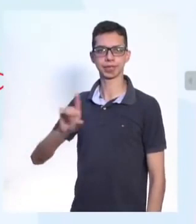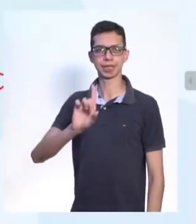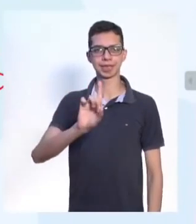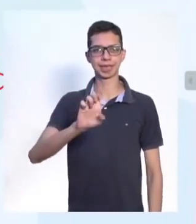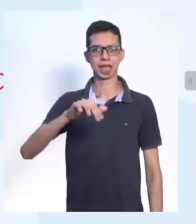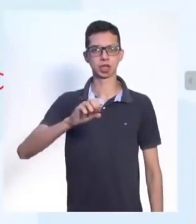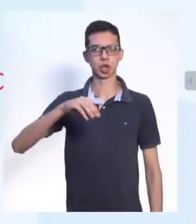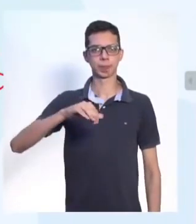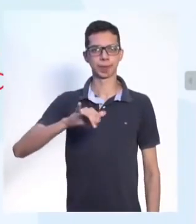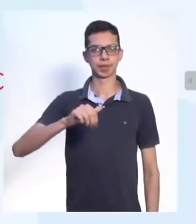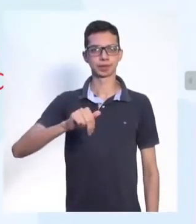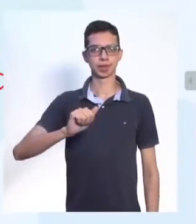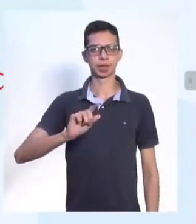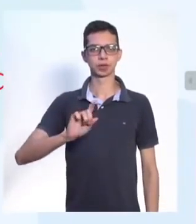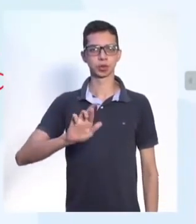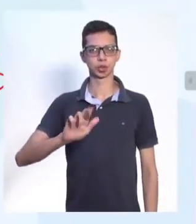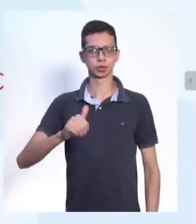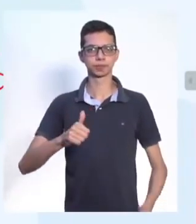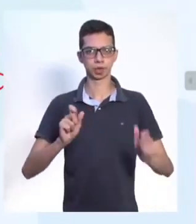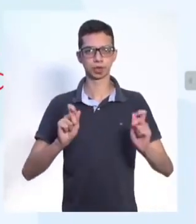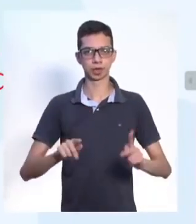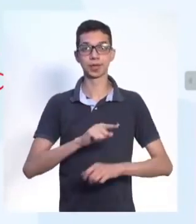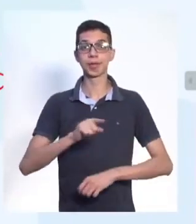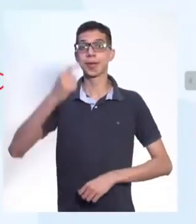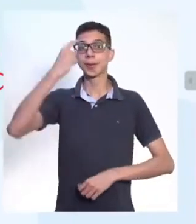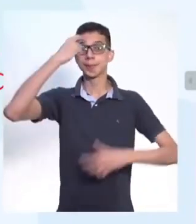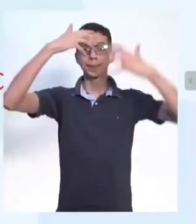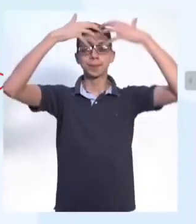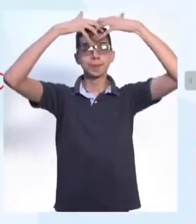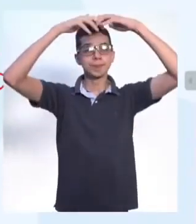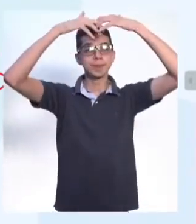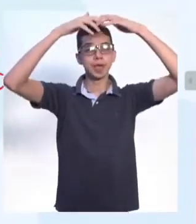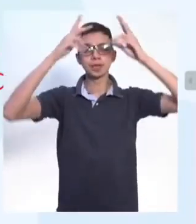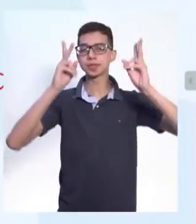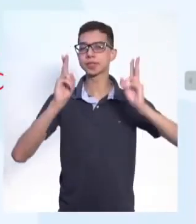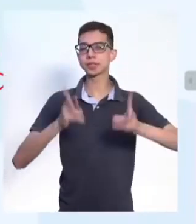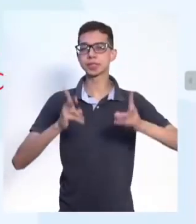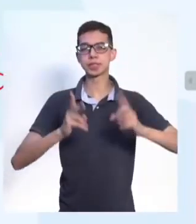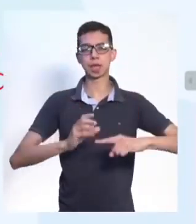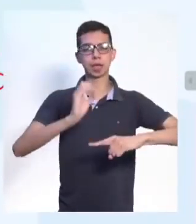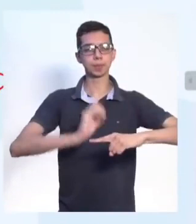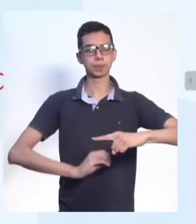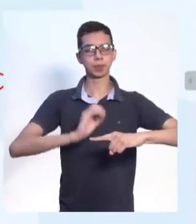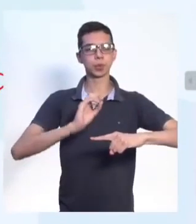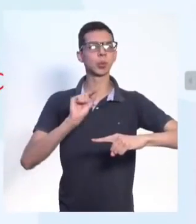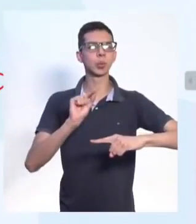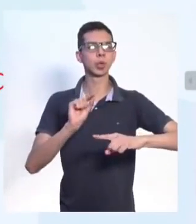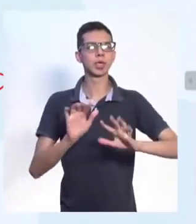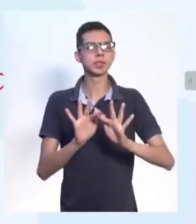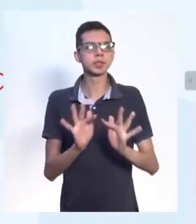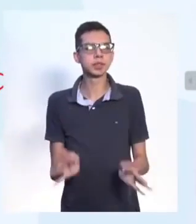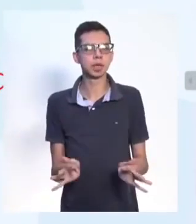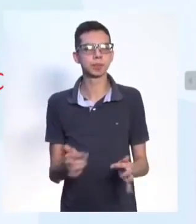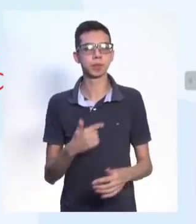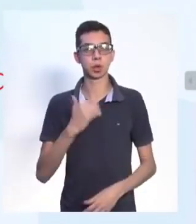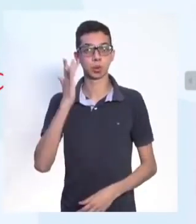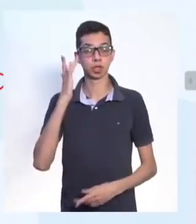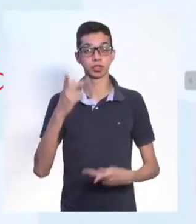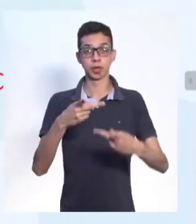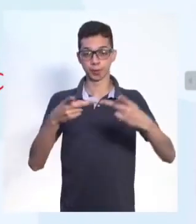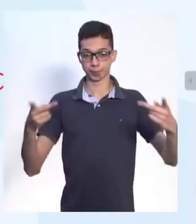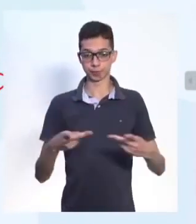Toda vez, né, que nós pensamos em fração, acho que o exemplo mais simples é a pizza, né, Osmar? Famosa,